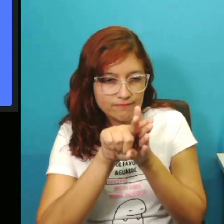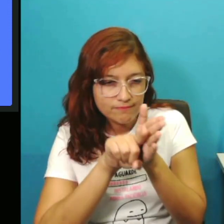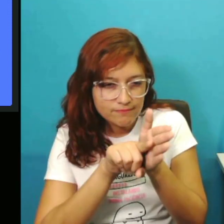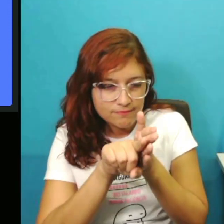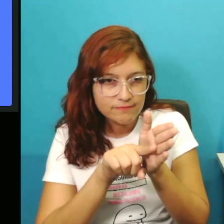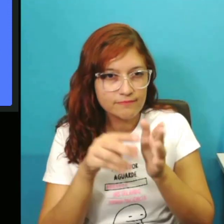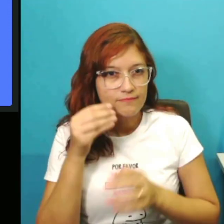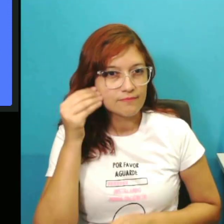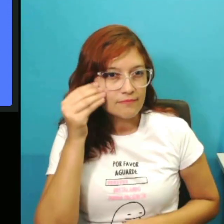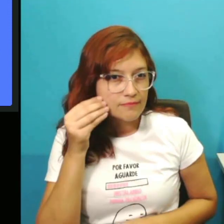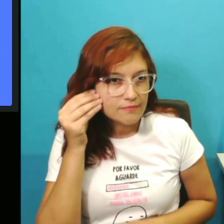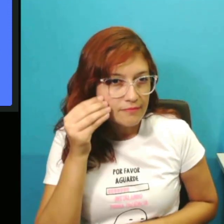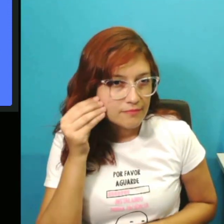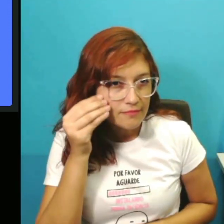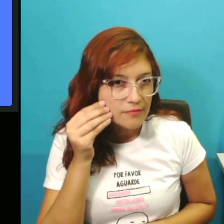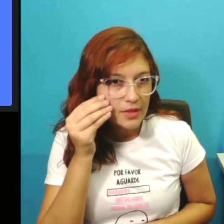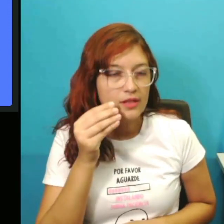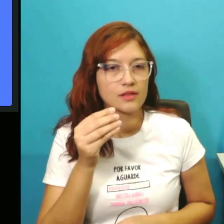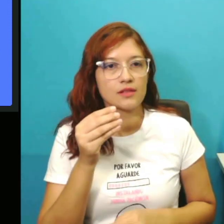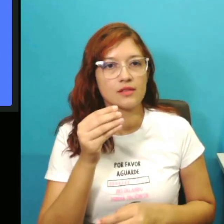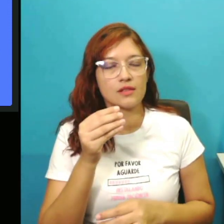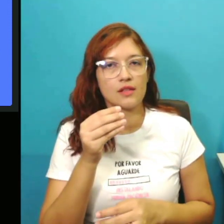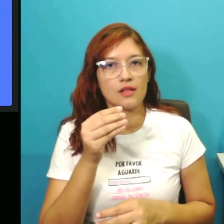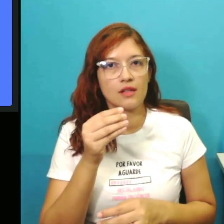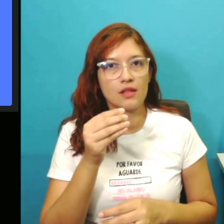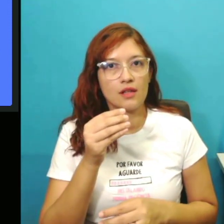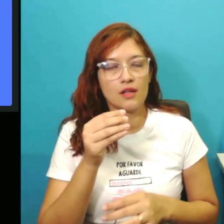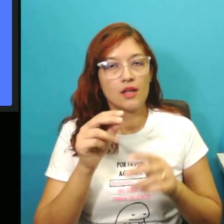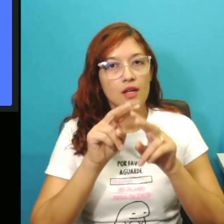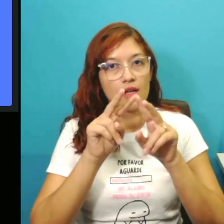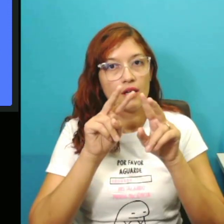Demonstrações exploratórias em ótica física